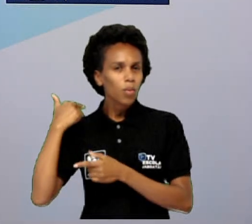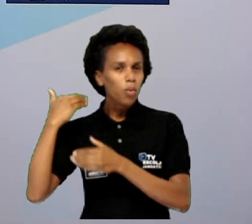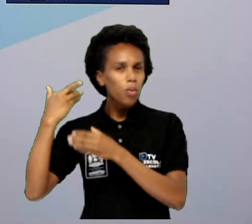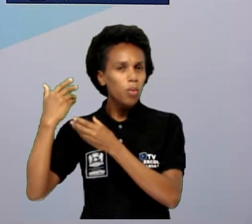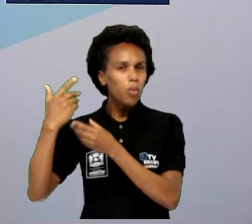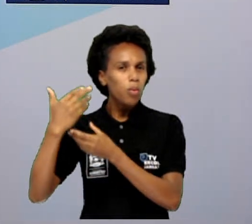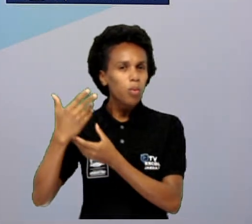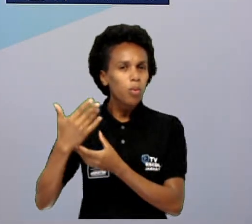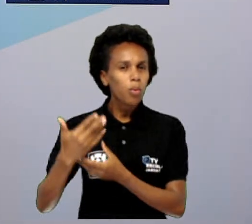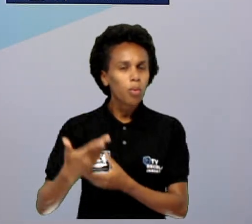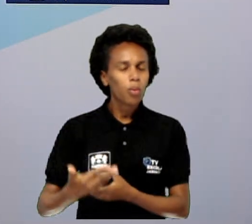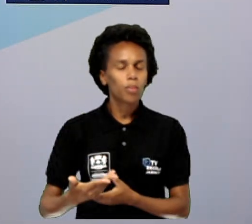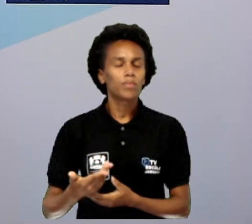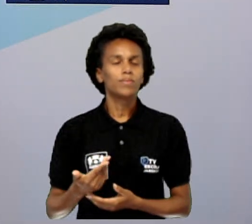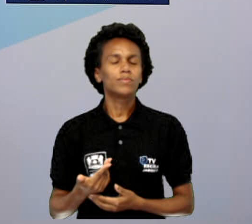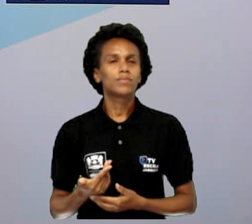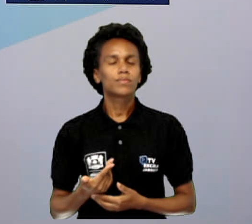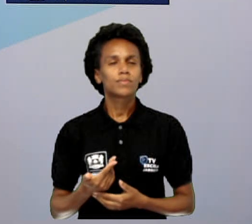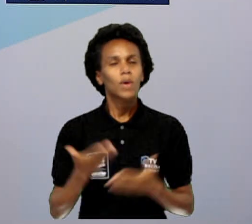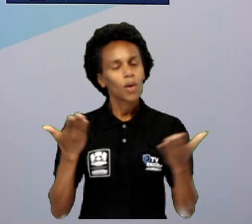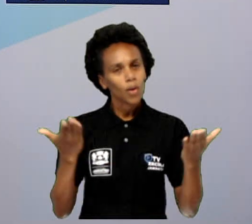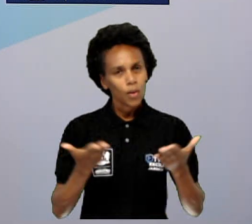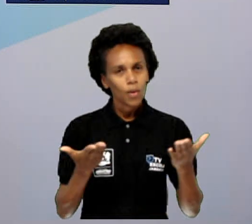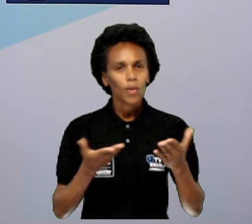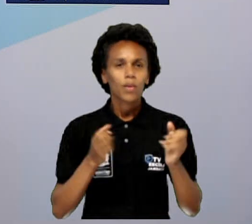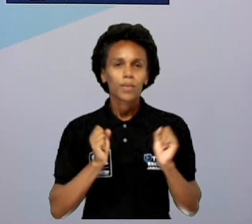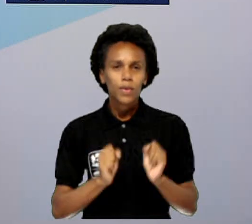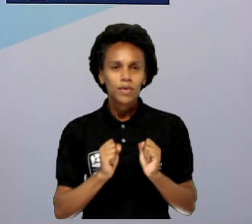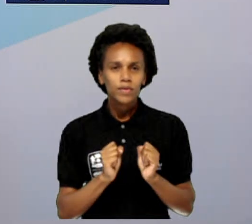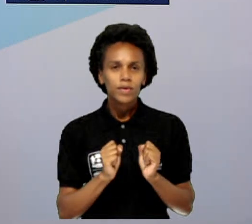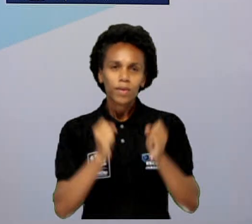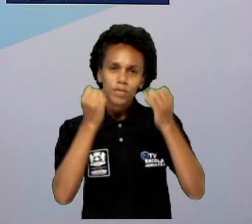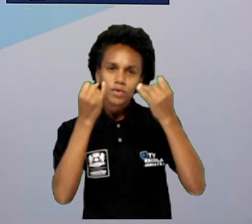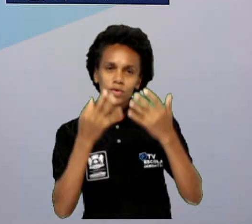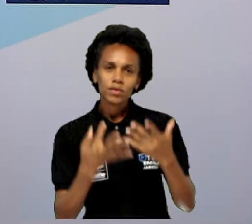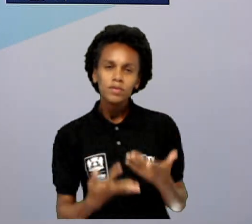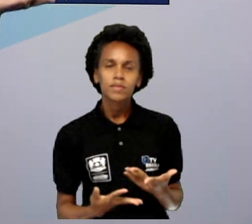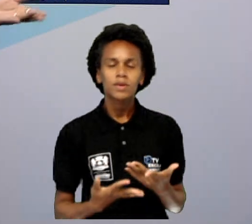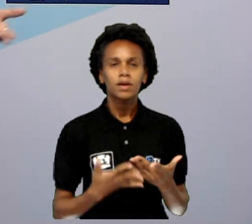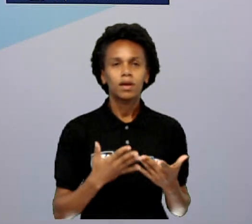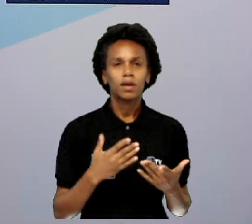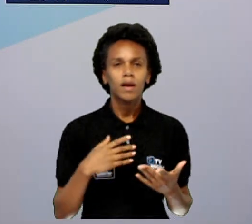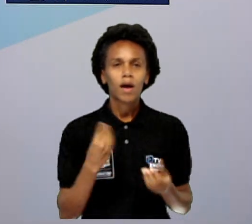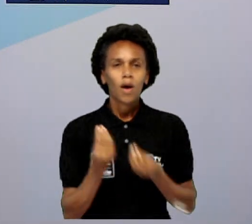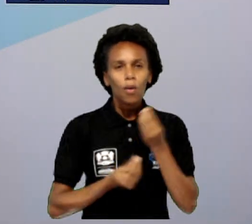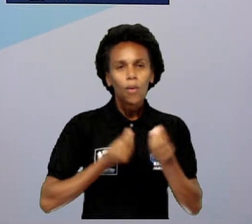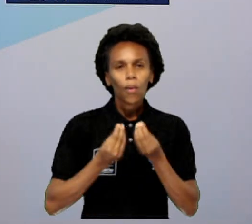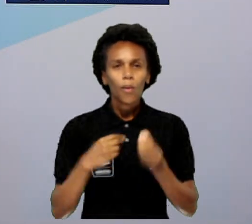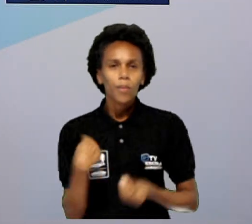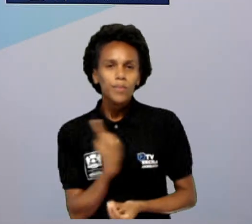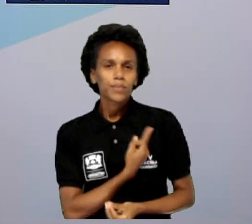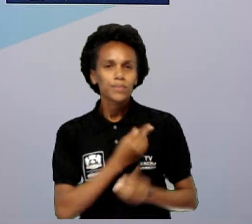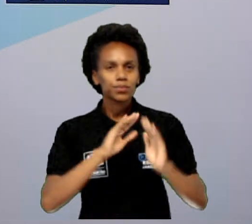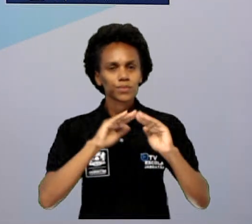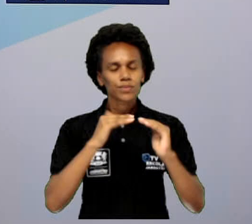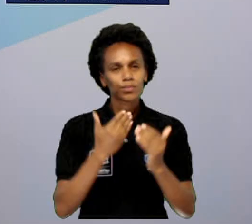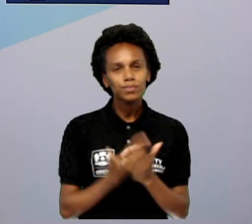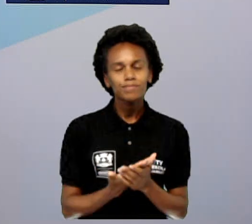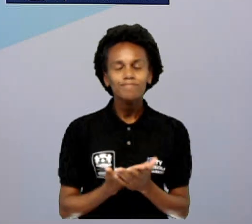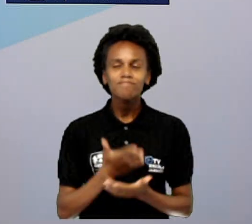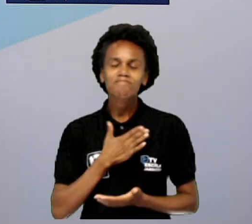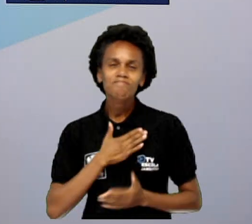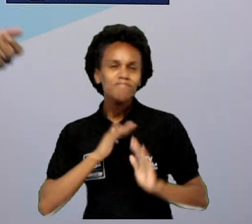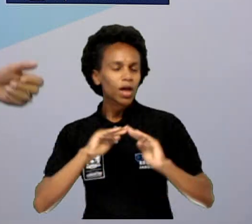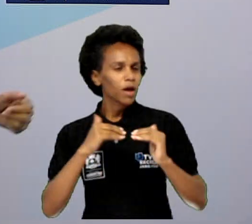a gente pode dizer como é a nossa escola, não é? Ah, a minha escola tem esses ambientes, eu gosto mais de fazer isso, tem